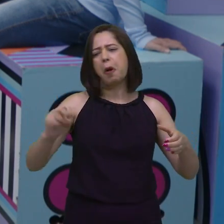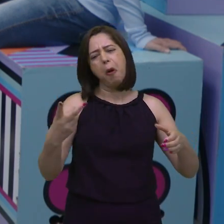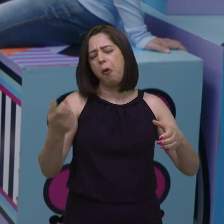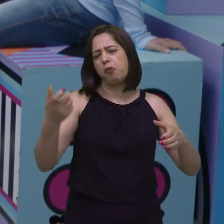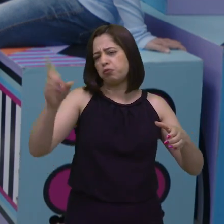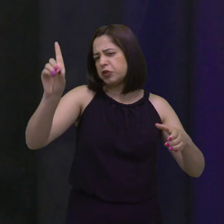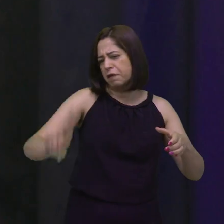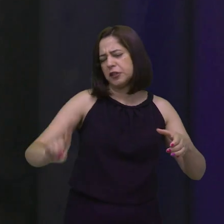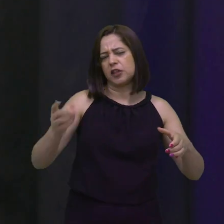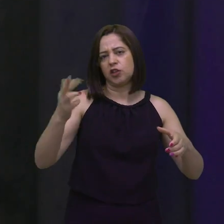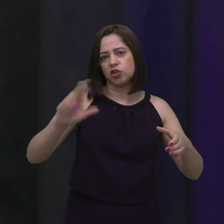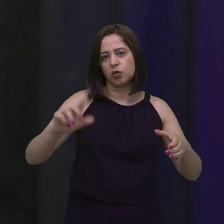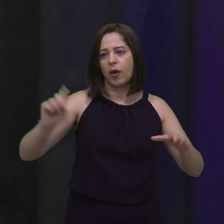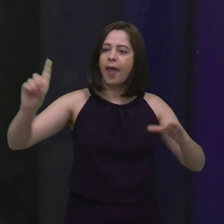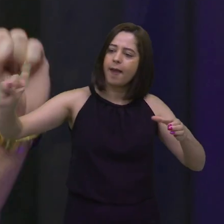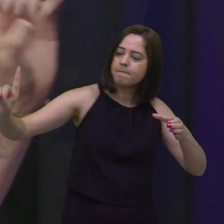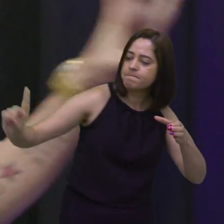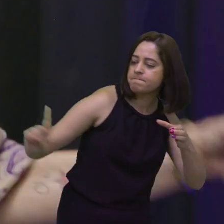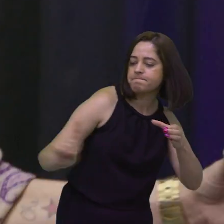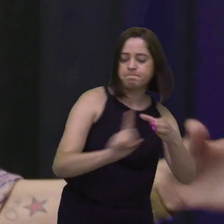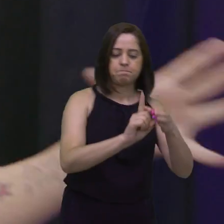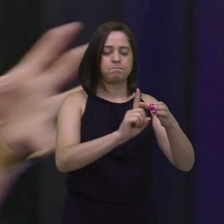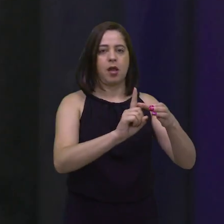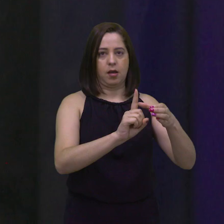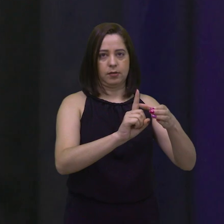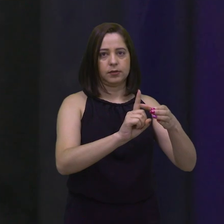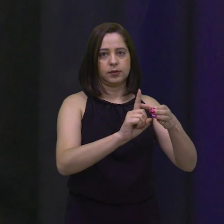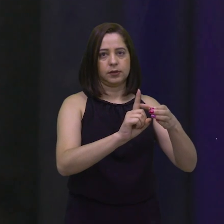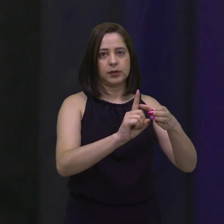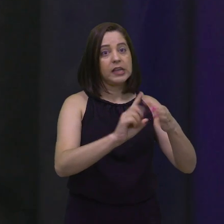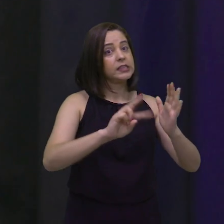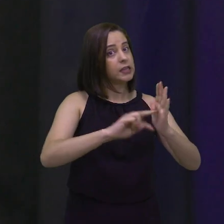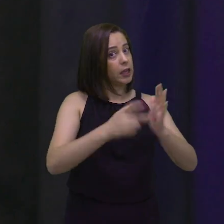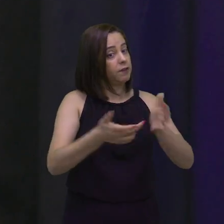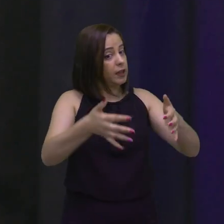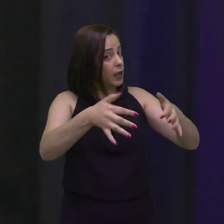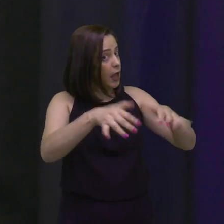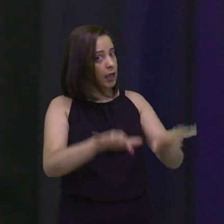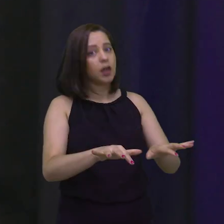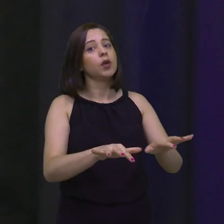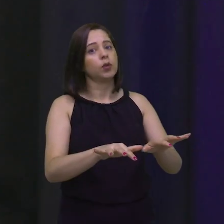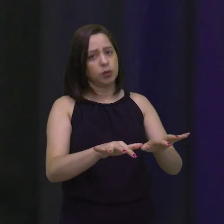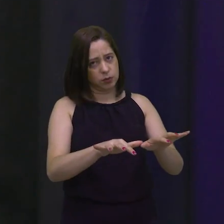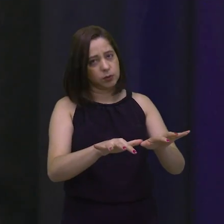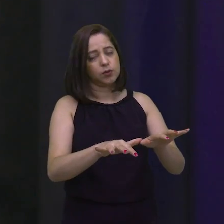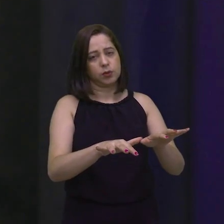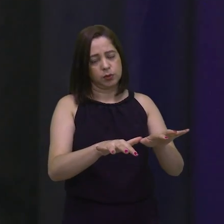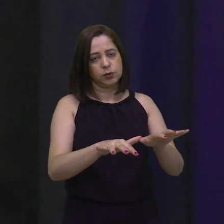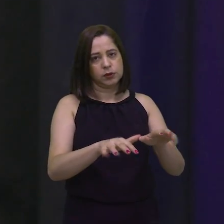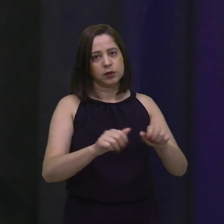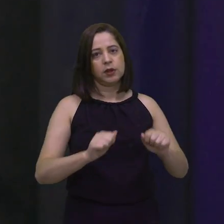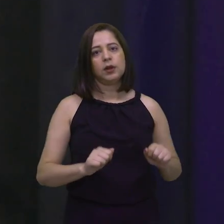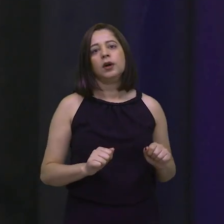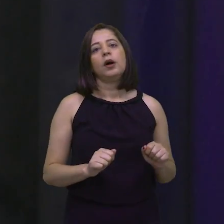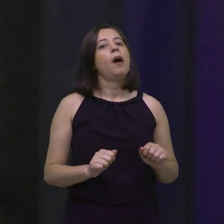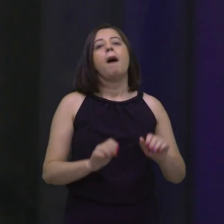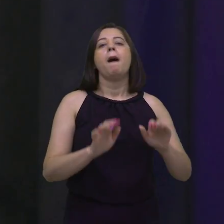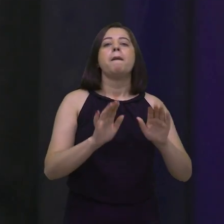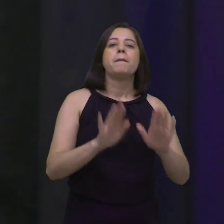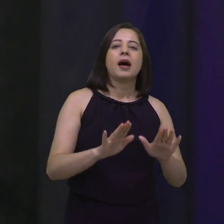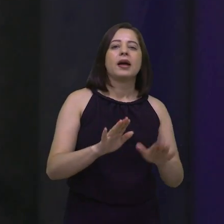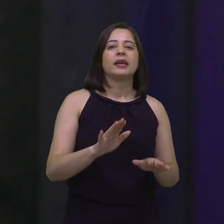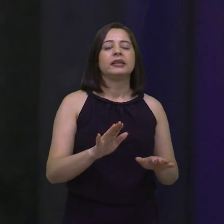é acrescentar, colocar o que está fora para dentro. De uma maneira bem simples, é exatamente assim que